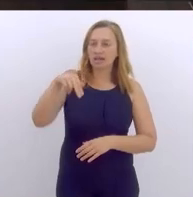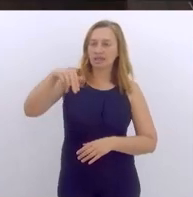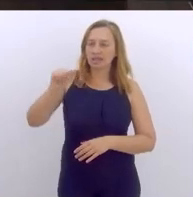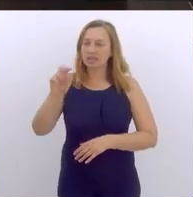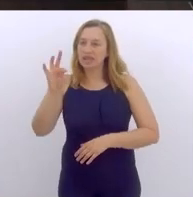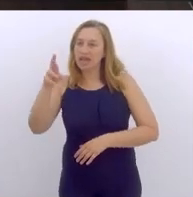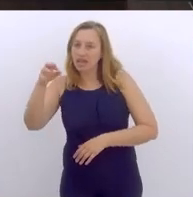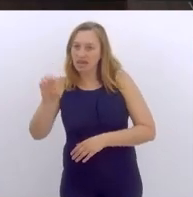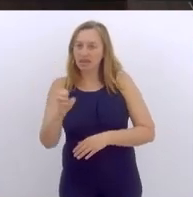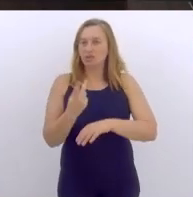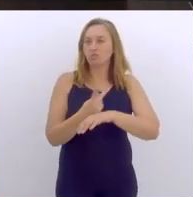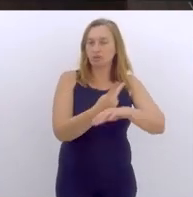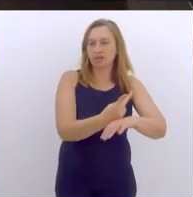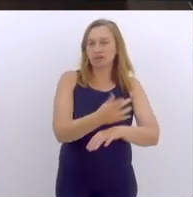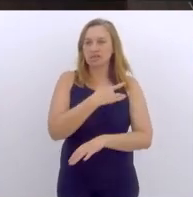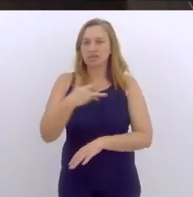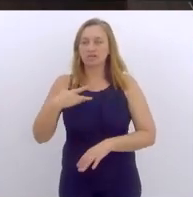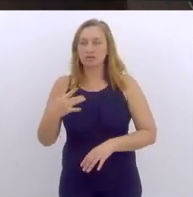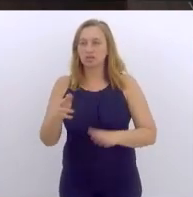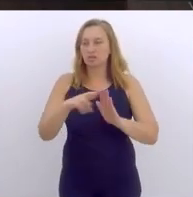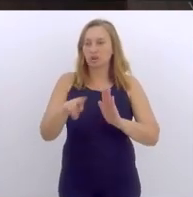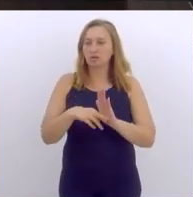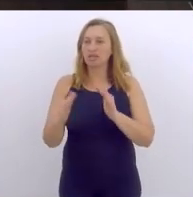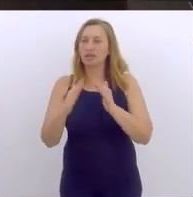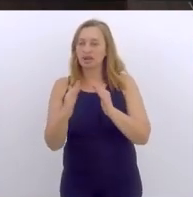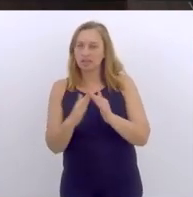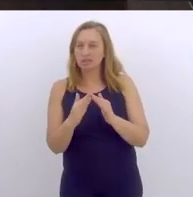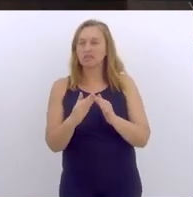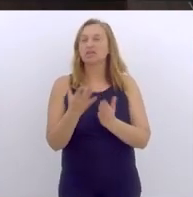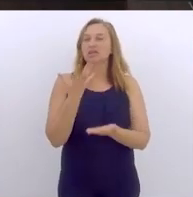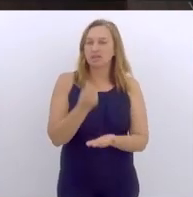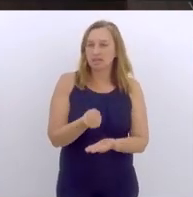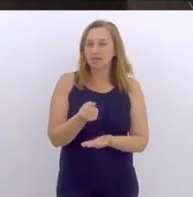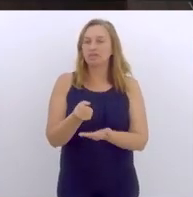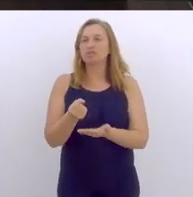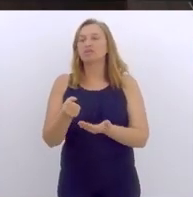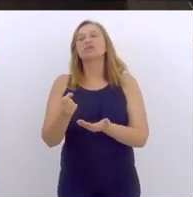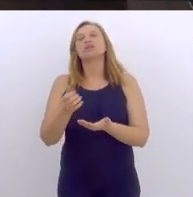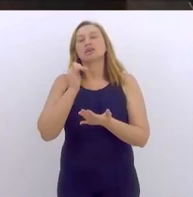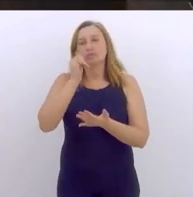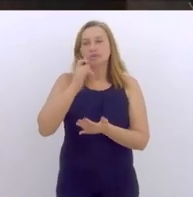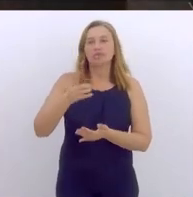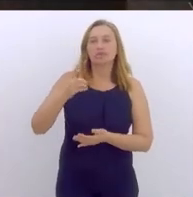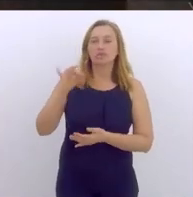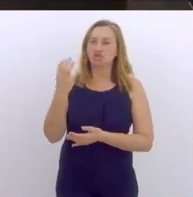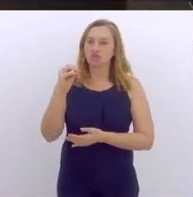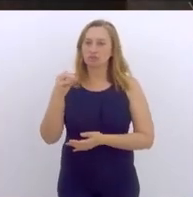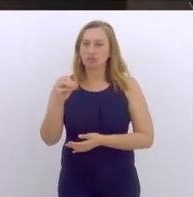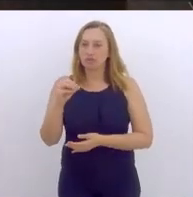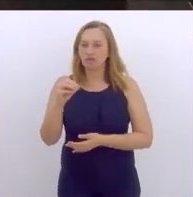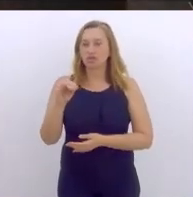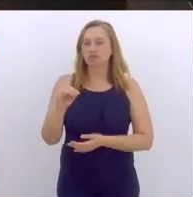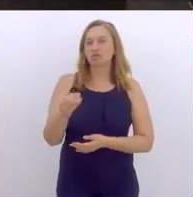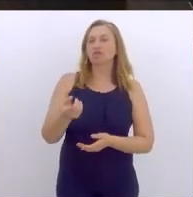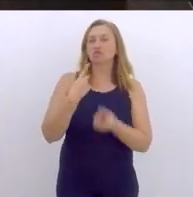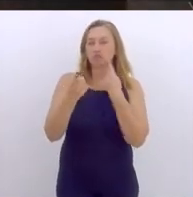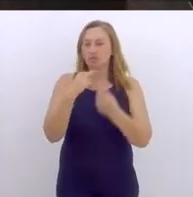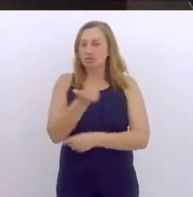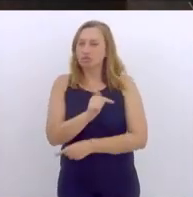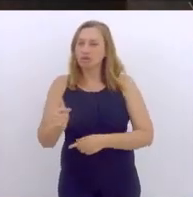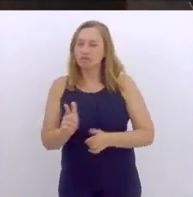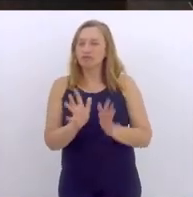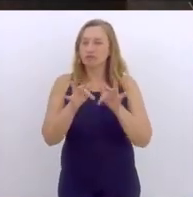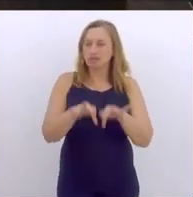Marilena Garcia, parecida à Comissão de Normas Internas e Proporções Externas, favorável, relator, deputado Chico Machado. Em discussão, não havendo que queira